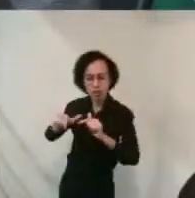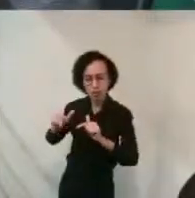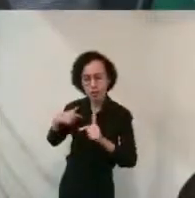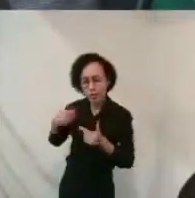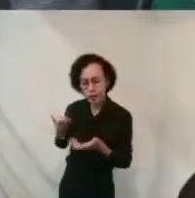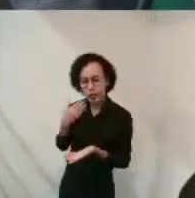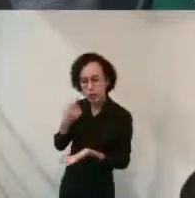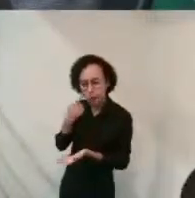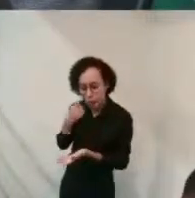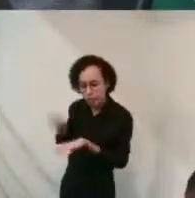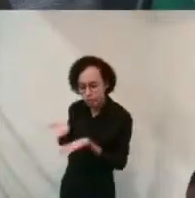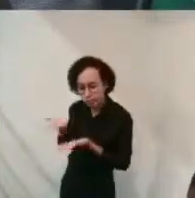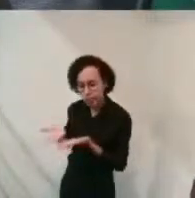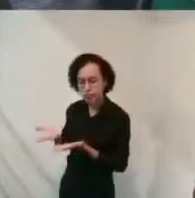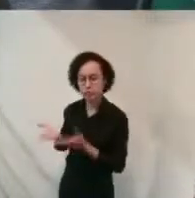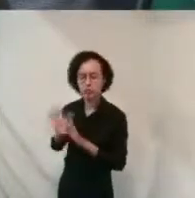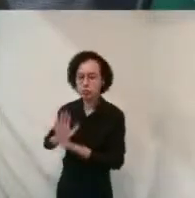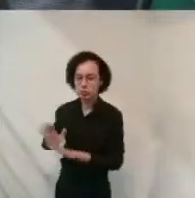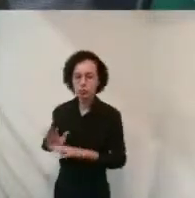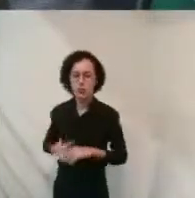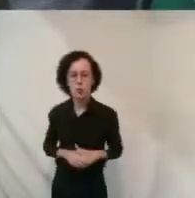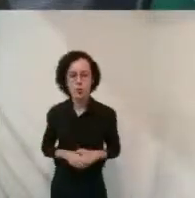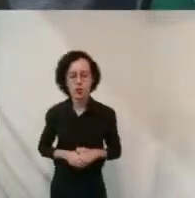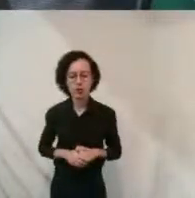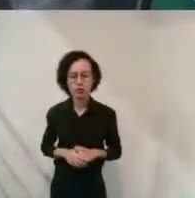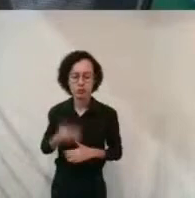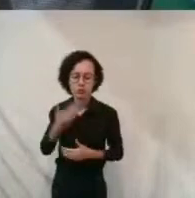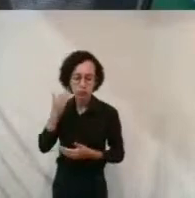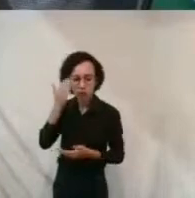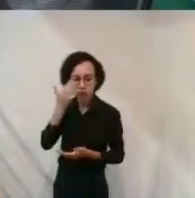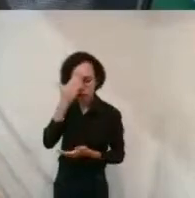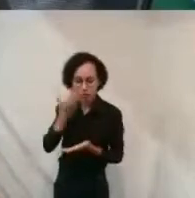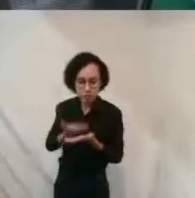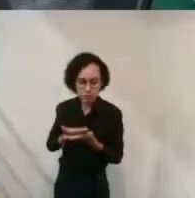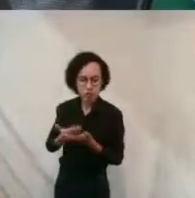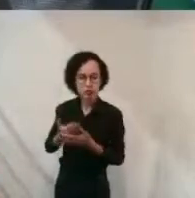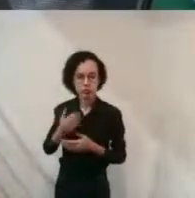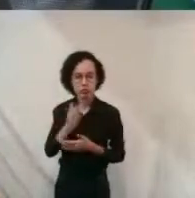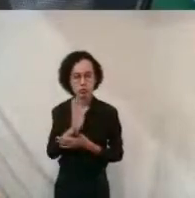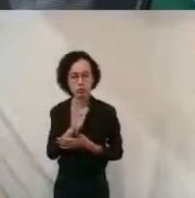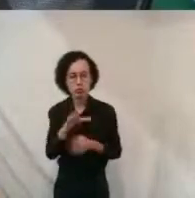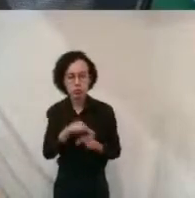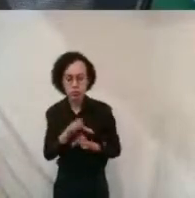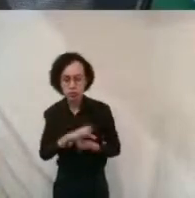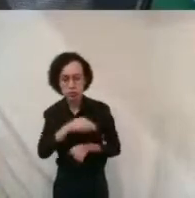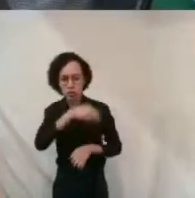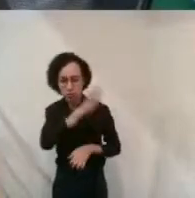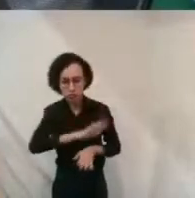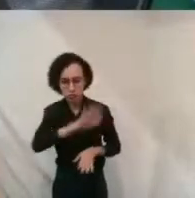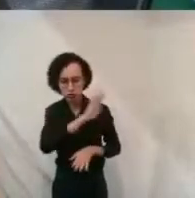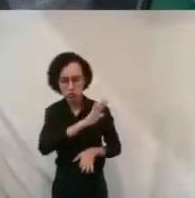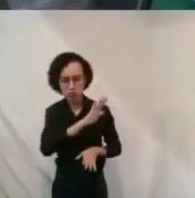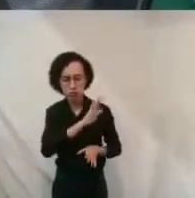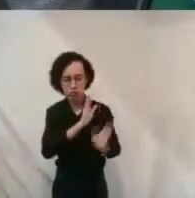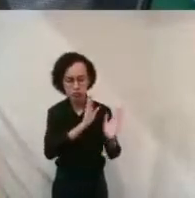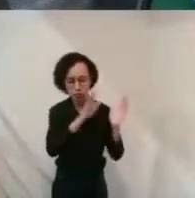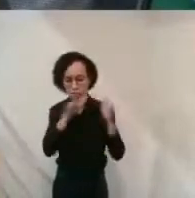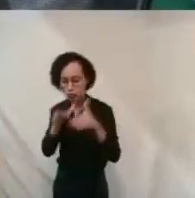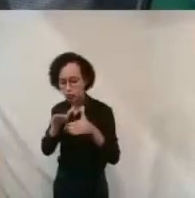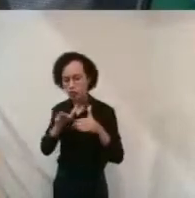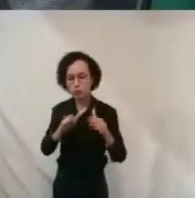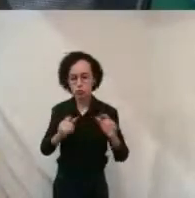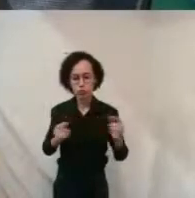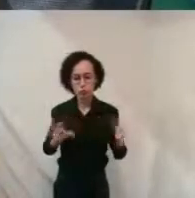convencimento. Eu tive reunido aqui com o Conselho Nacional do Ministério Público Federal, tive reunido ali com o Goiás, com o Ministério Público